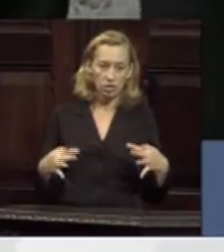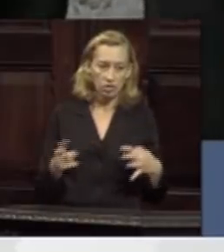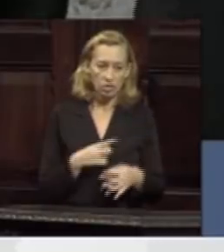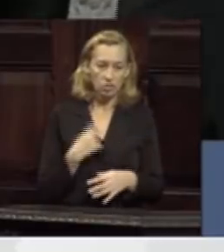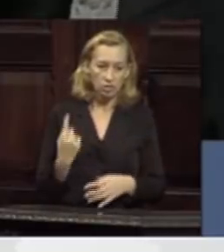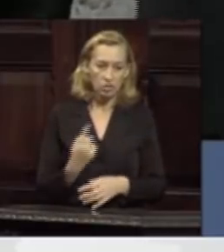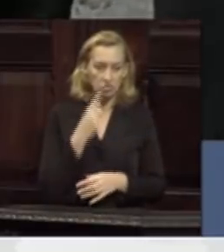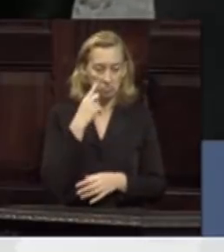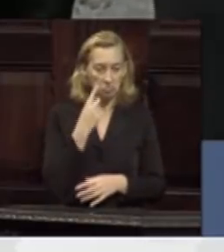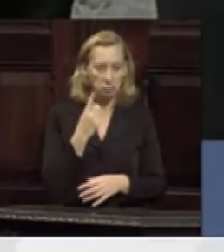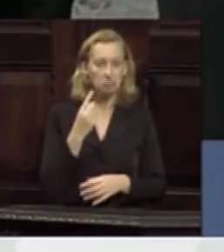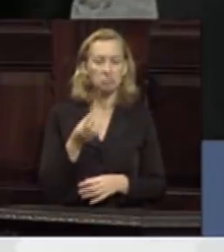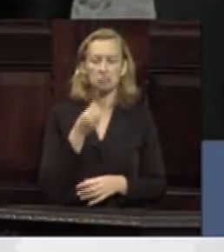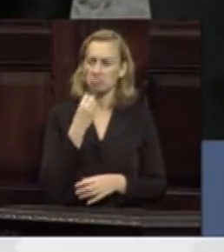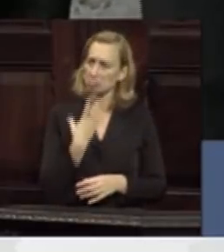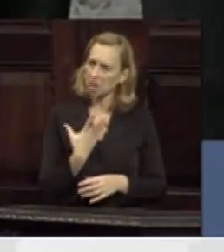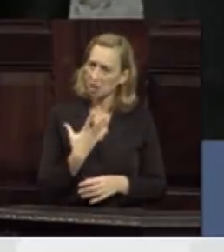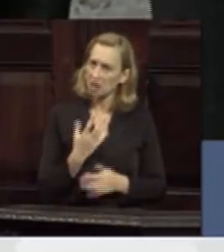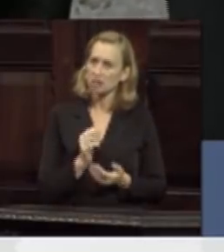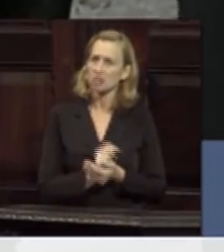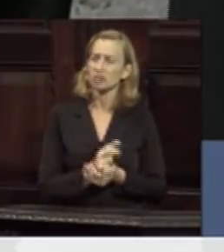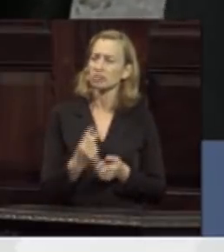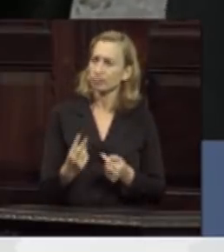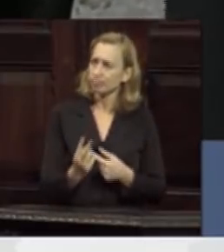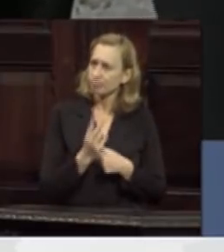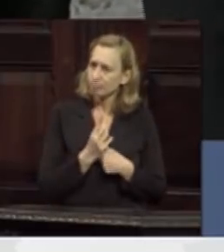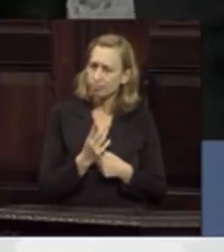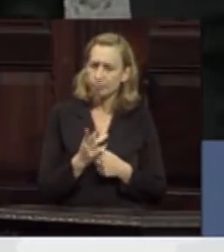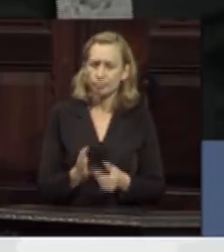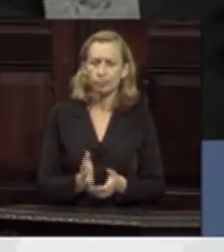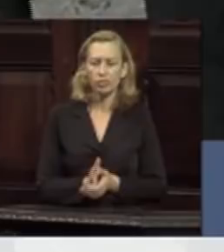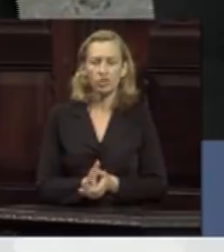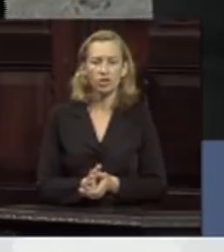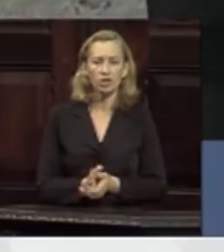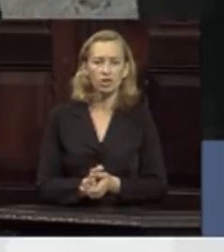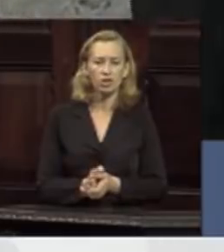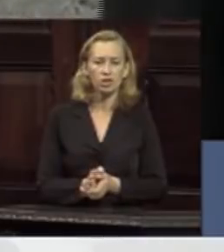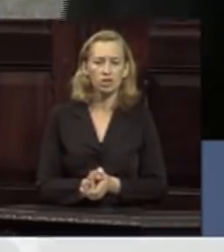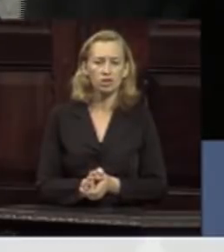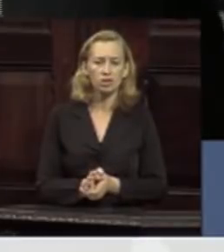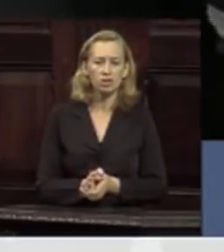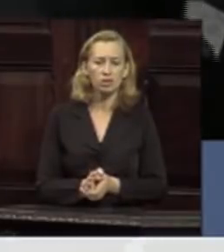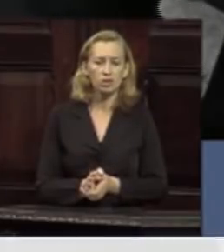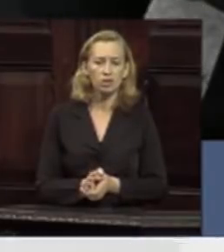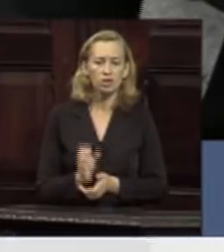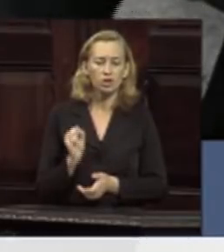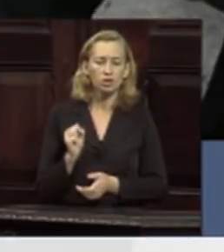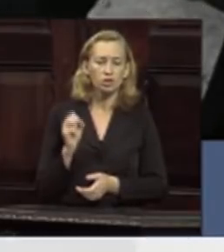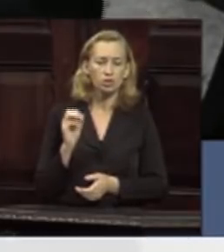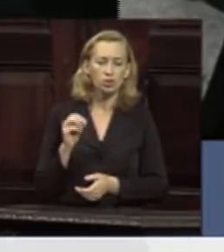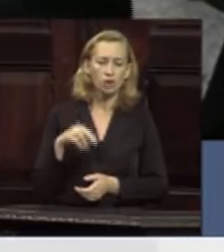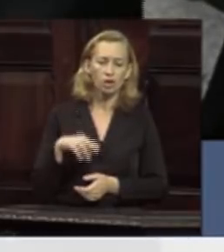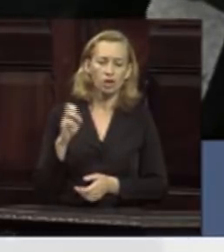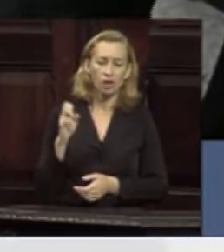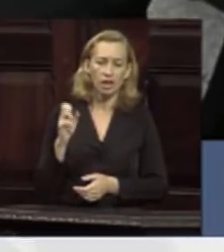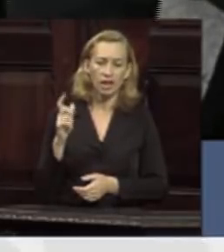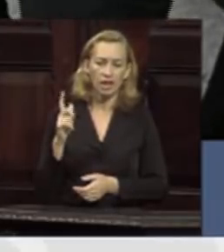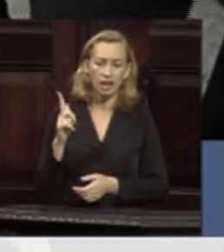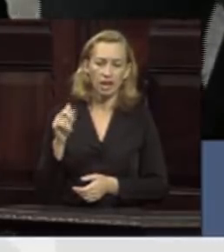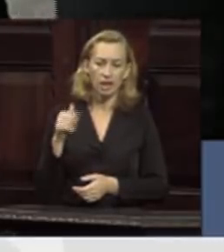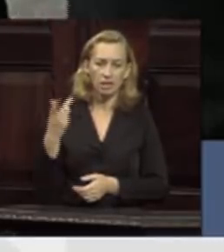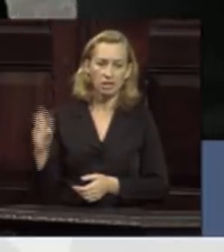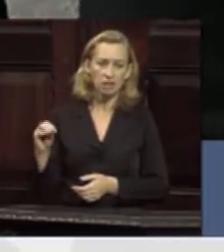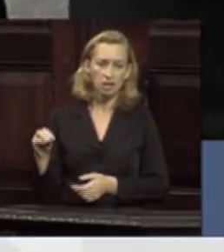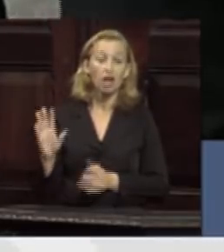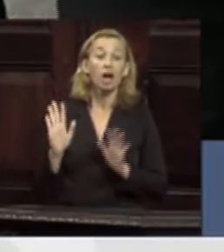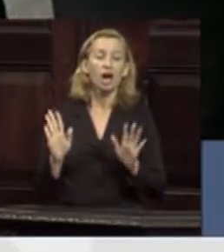haja investimento para modernizar a área fazendária, arrecadação, combater a sonegação. Tudo bem. Agora, qual é a